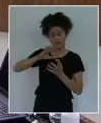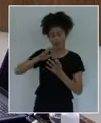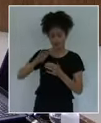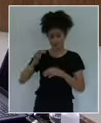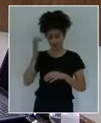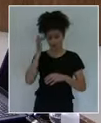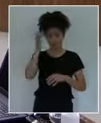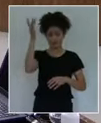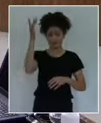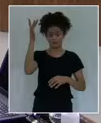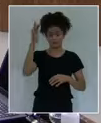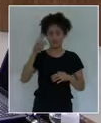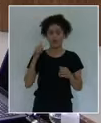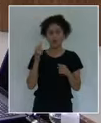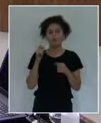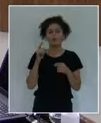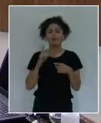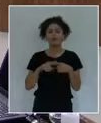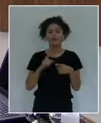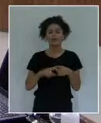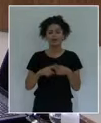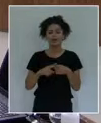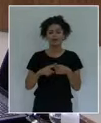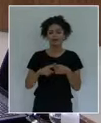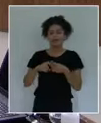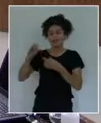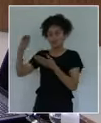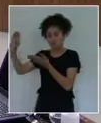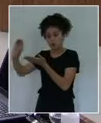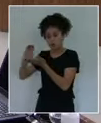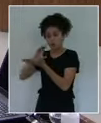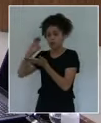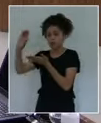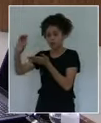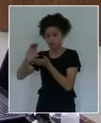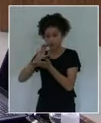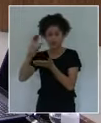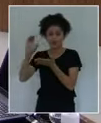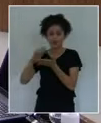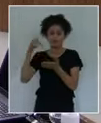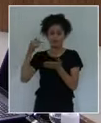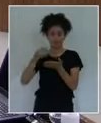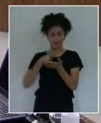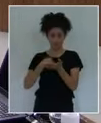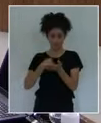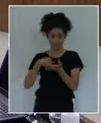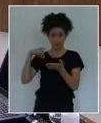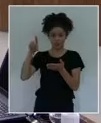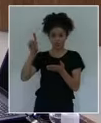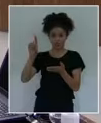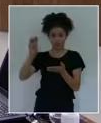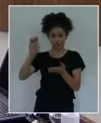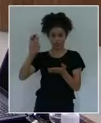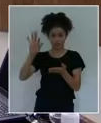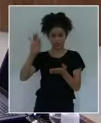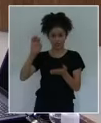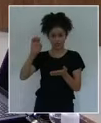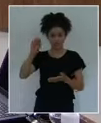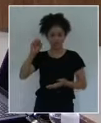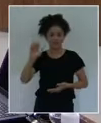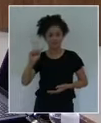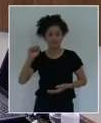nosso processo de reabilitação, o dinheiro é depositado imediatamente no cartão da Defesa Civil e as contas são pagas na maquininha